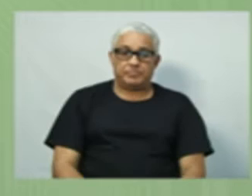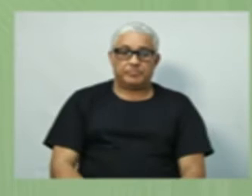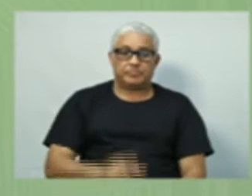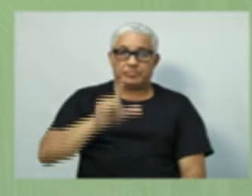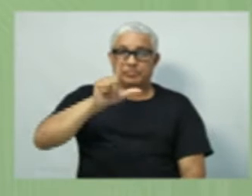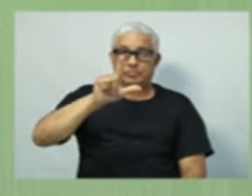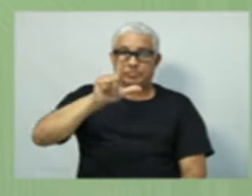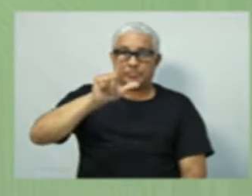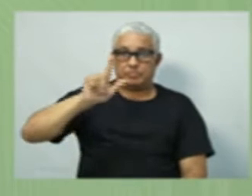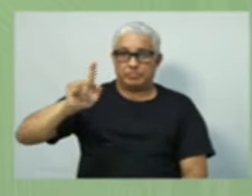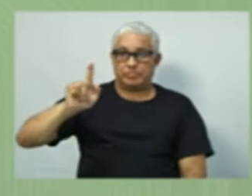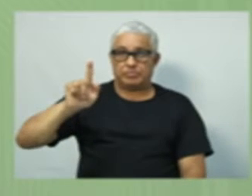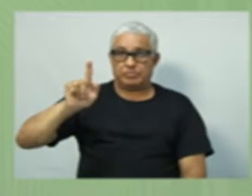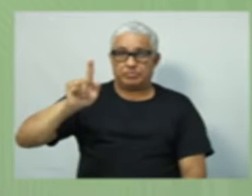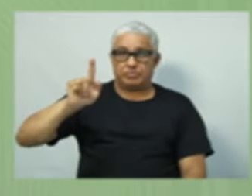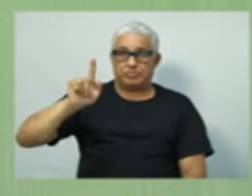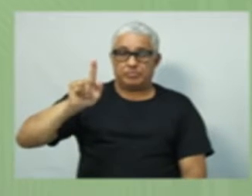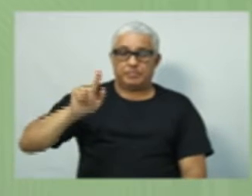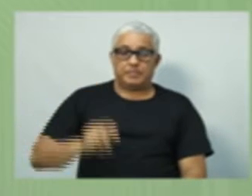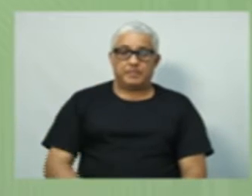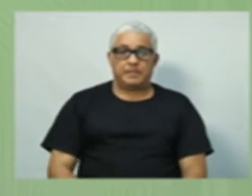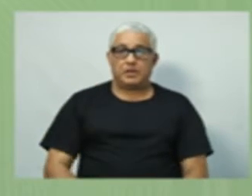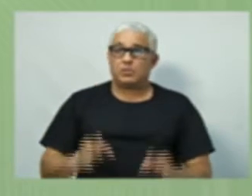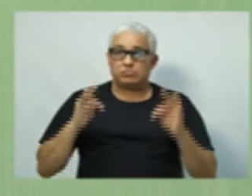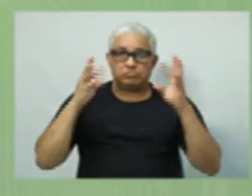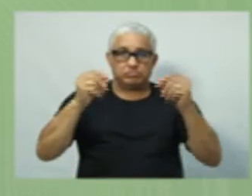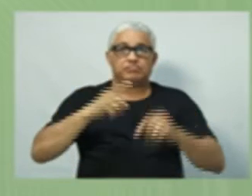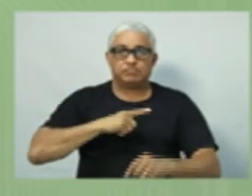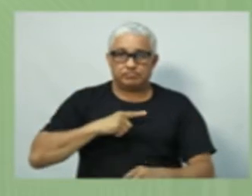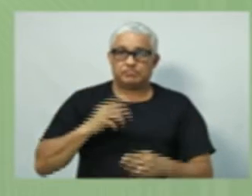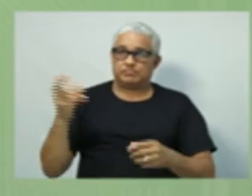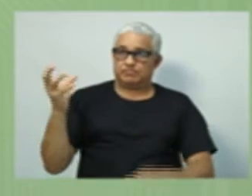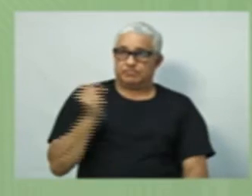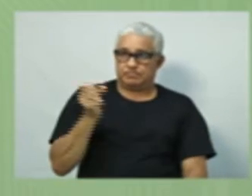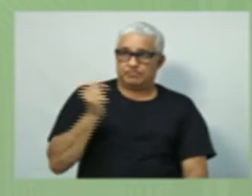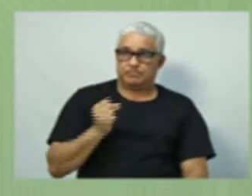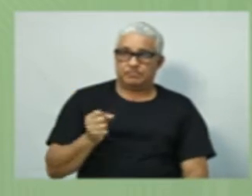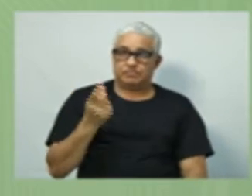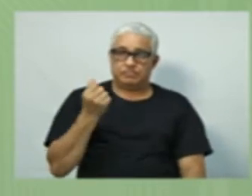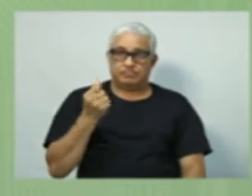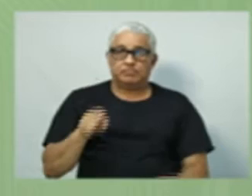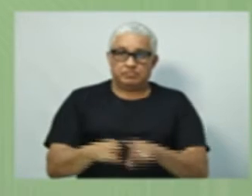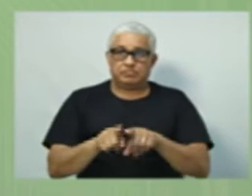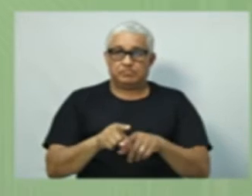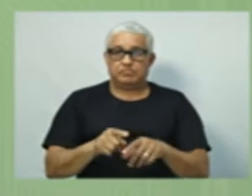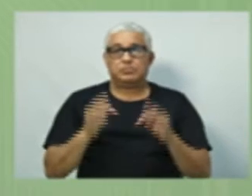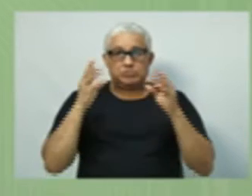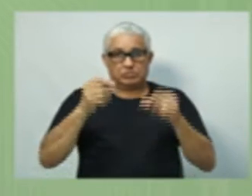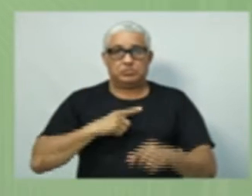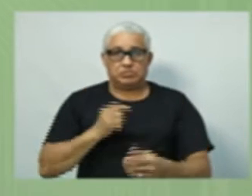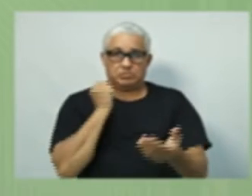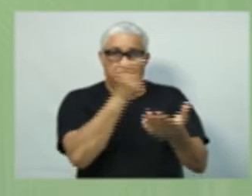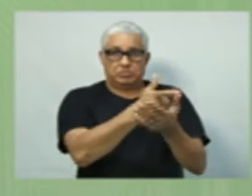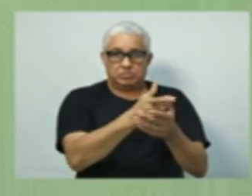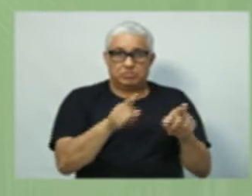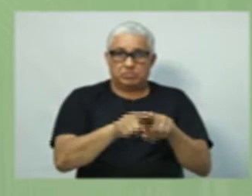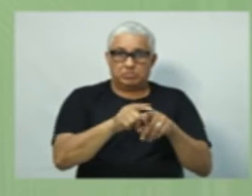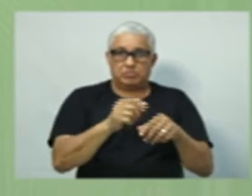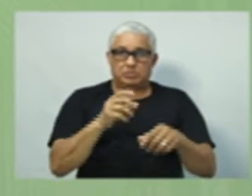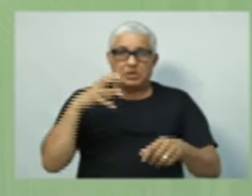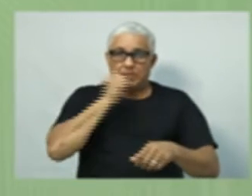liquidez geral ou seja que desde considerando tudo o que eu tenho para receber e tudo que eu tenho pra pagar tanto de curto quanto de longo